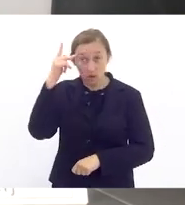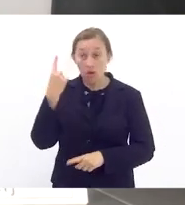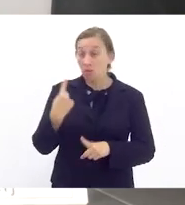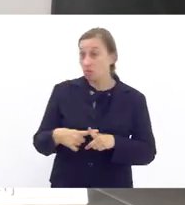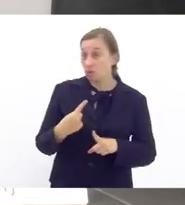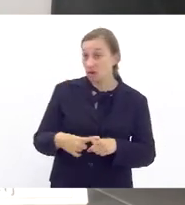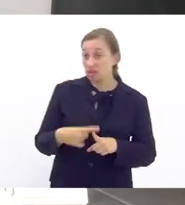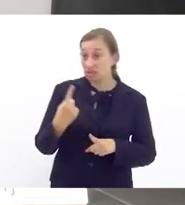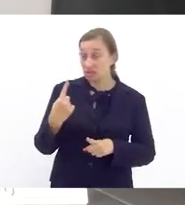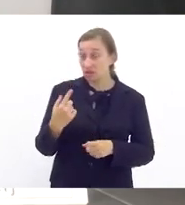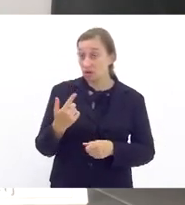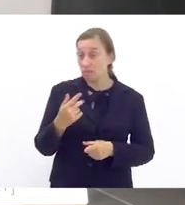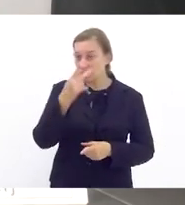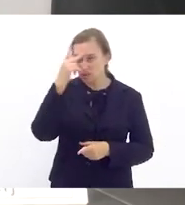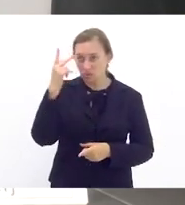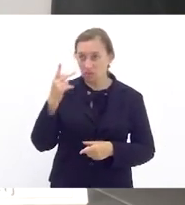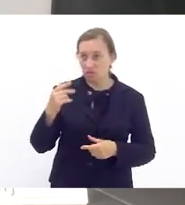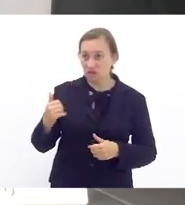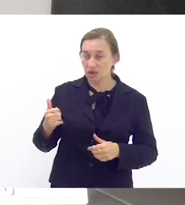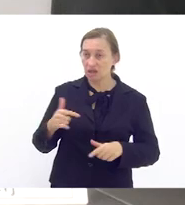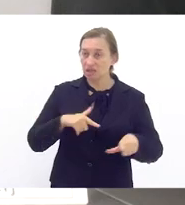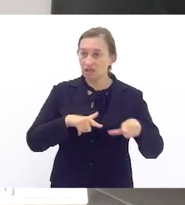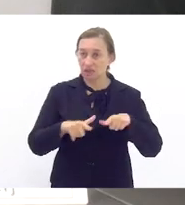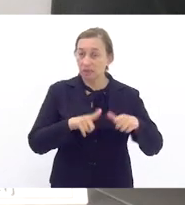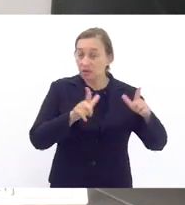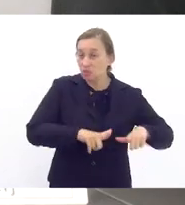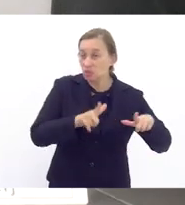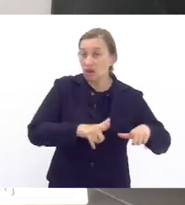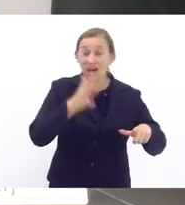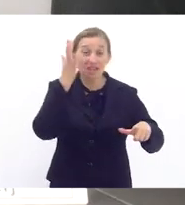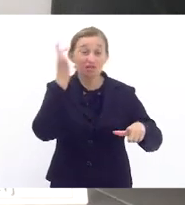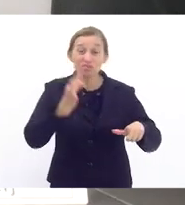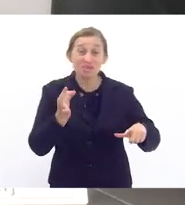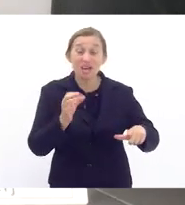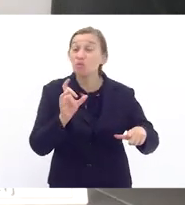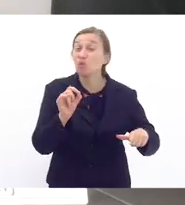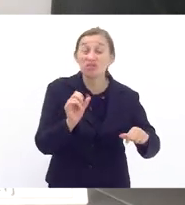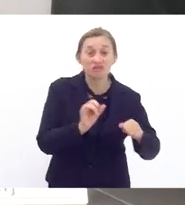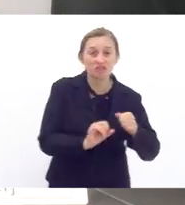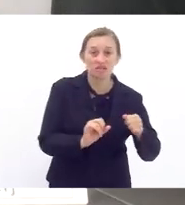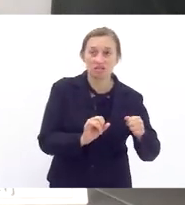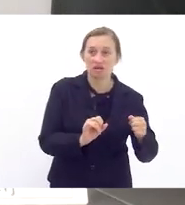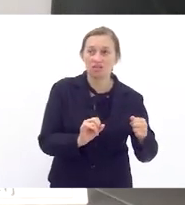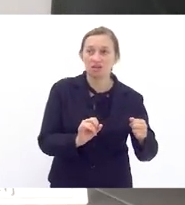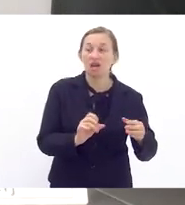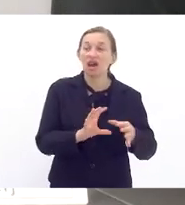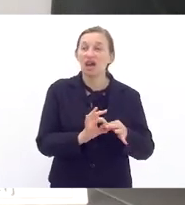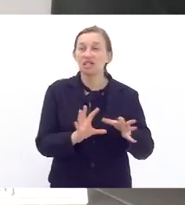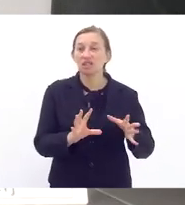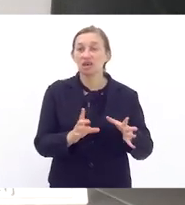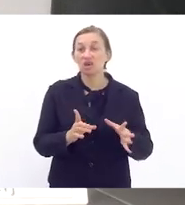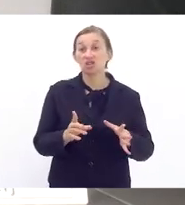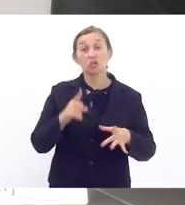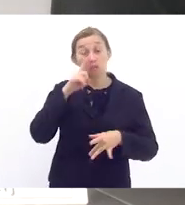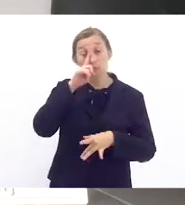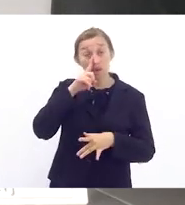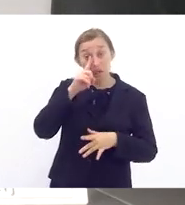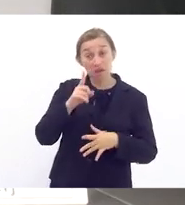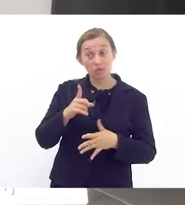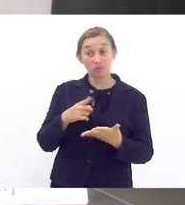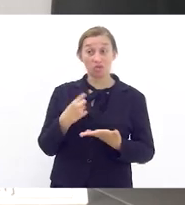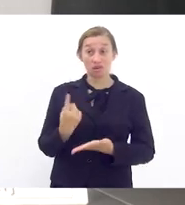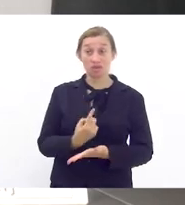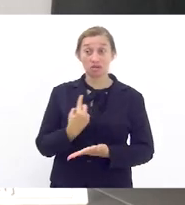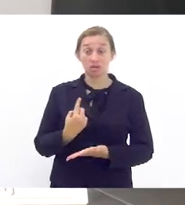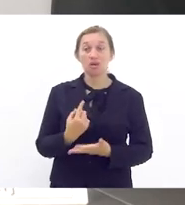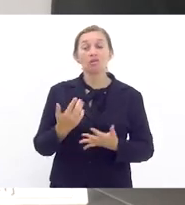num cargo sem a mínima noção do que ele está fazendo ali. E aí deixa a gente exposto. E nada, entendeu? Tem que